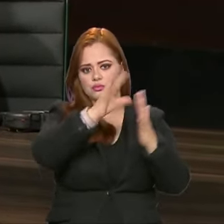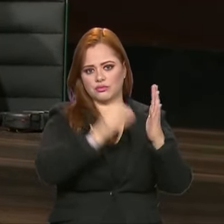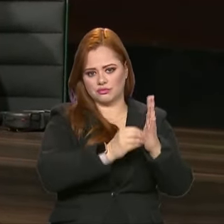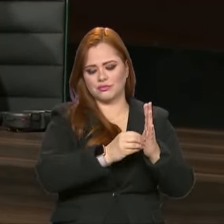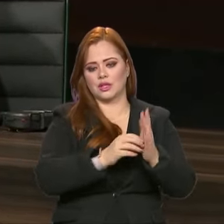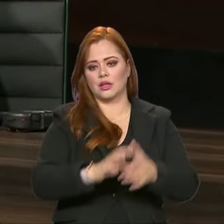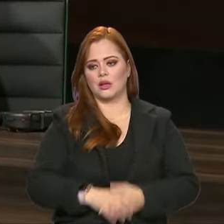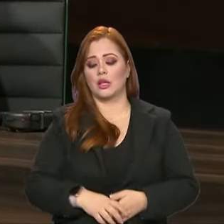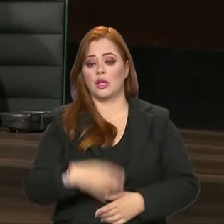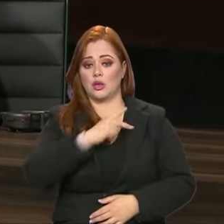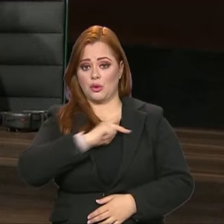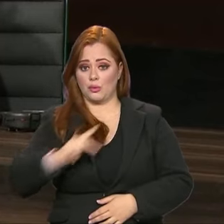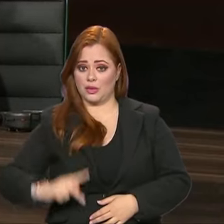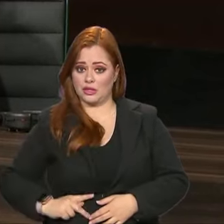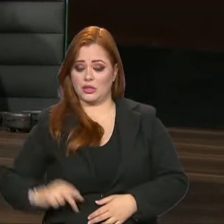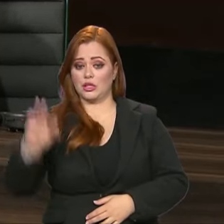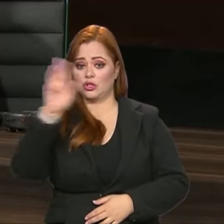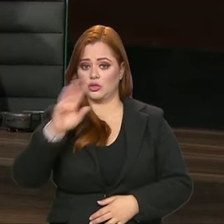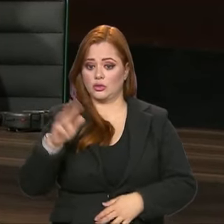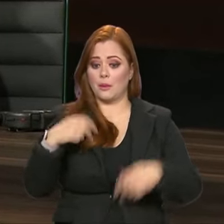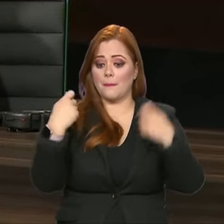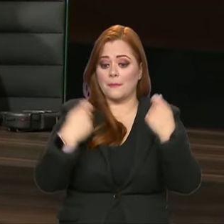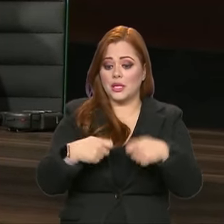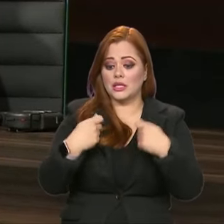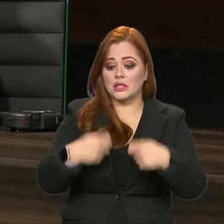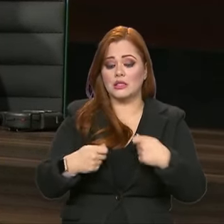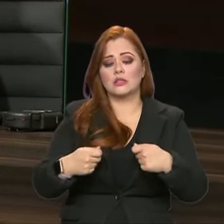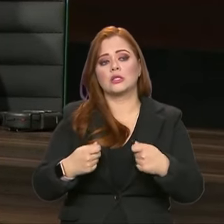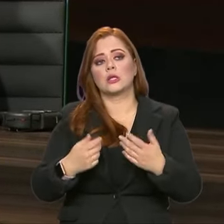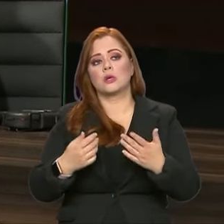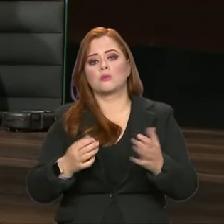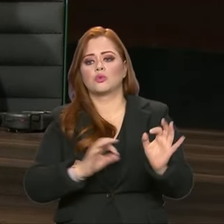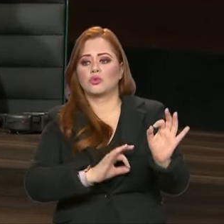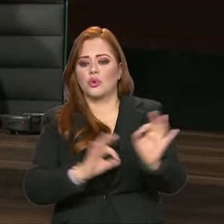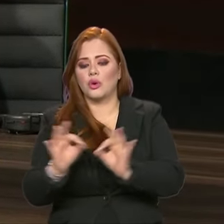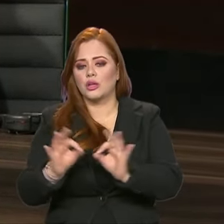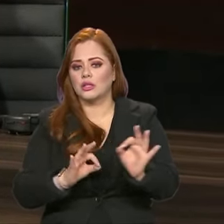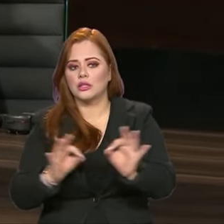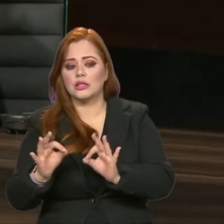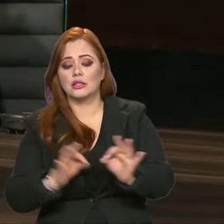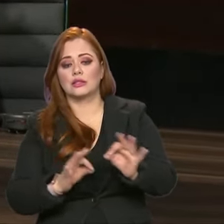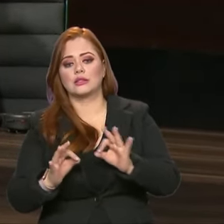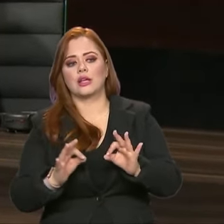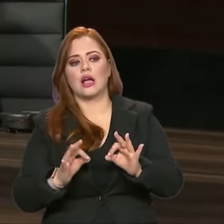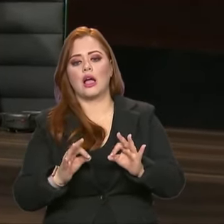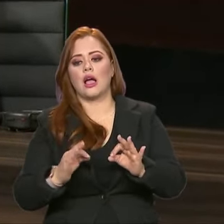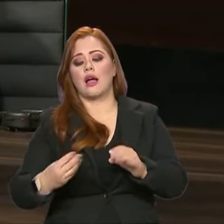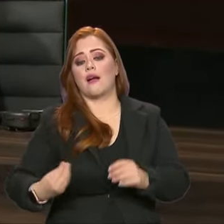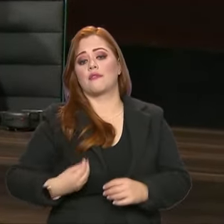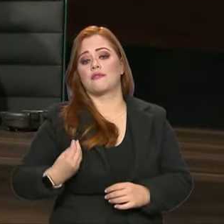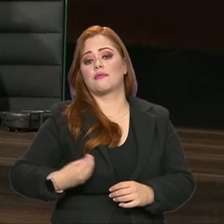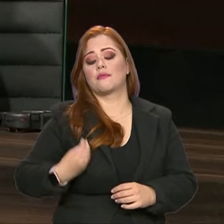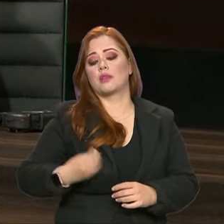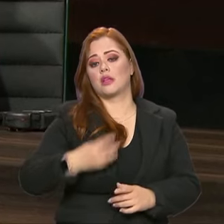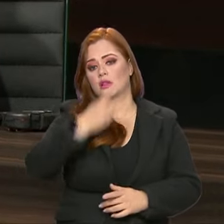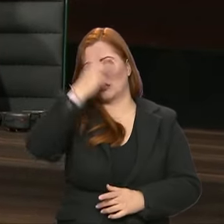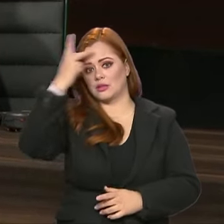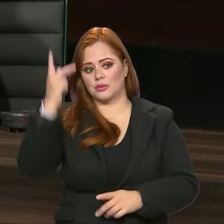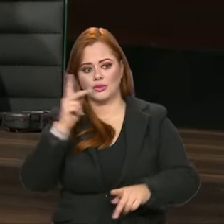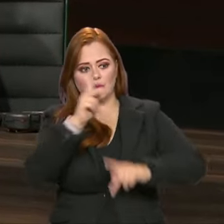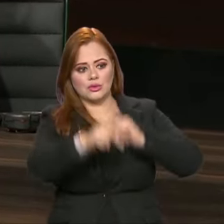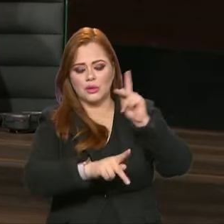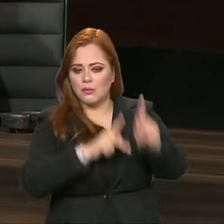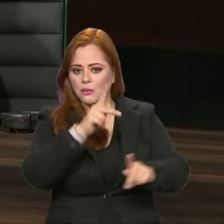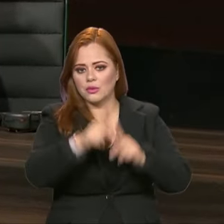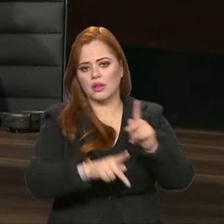dizia: devemos harmonizar o bom viver dos povos com a